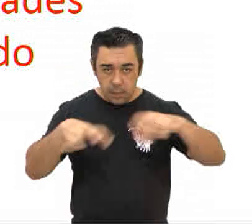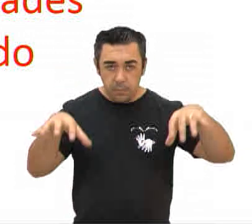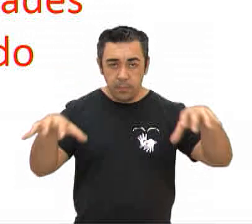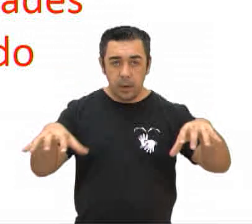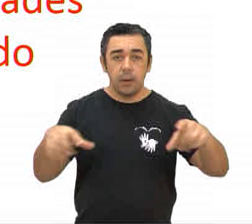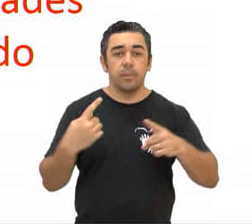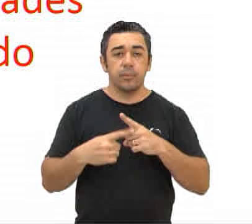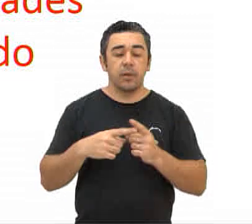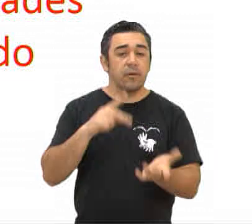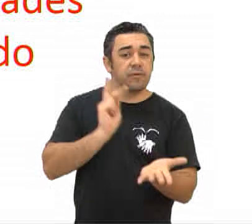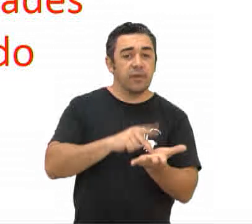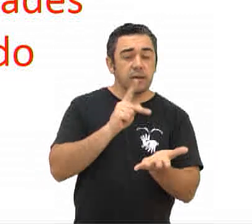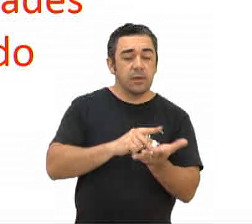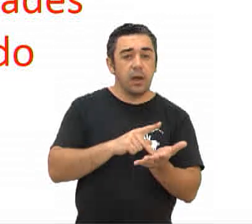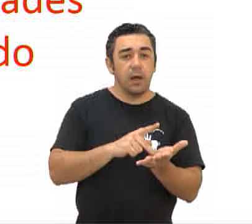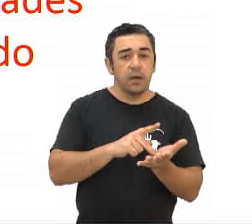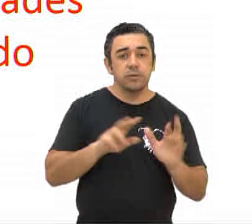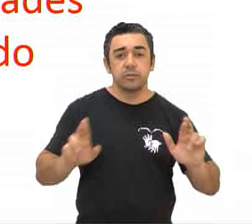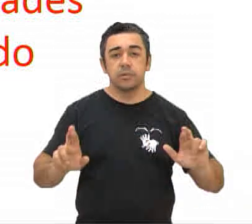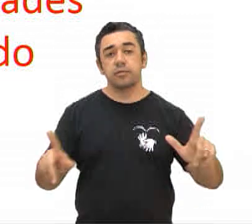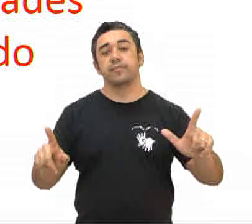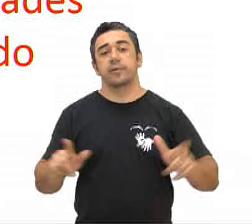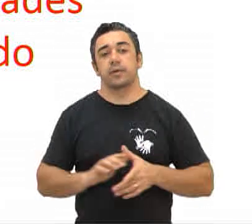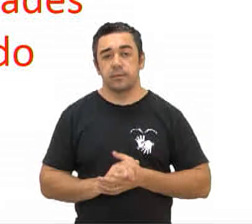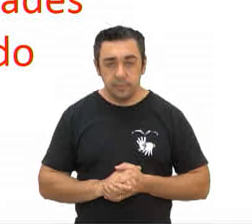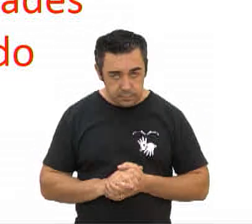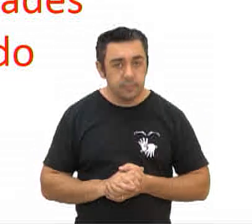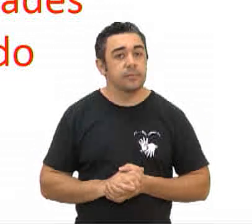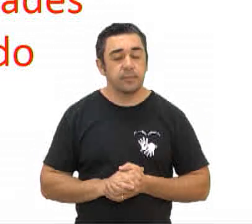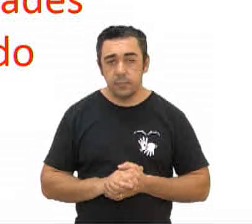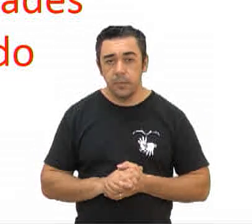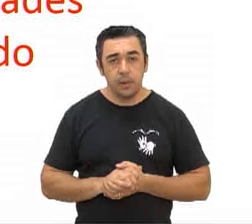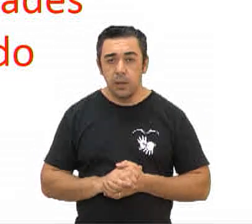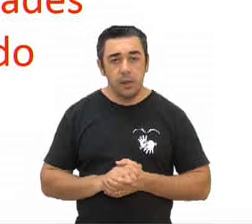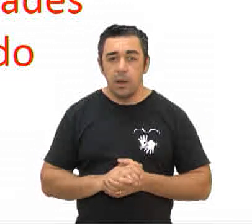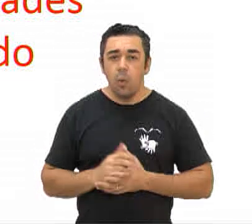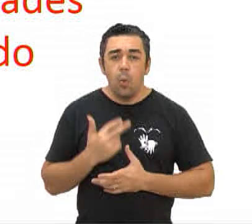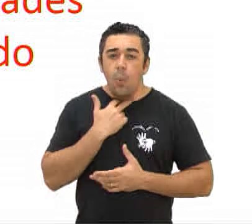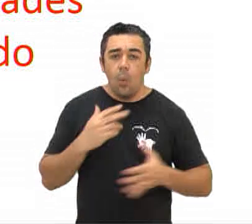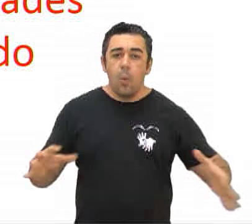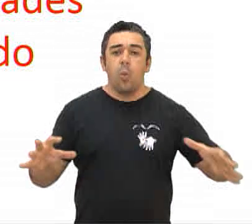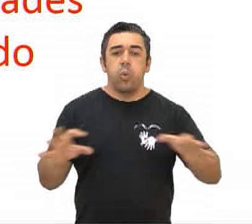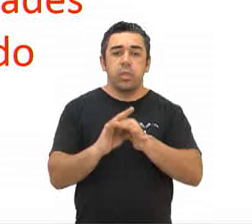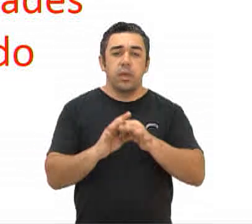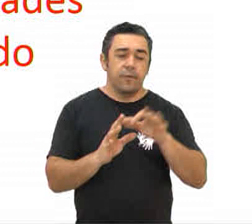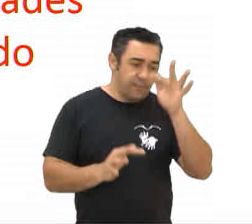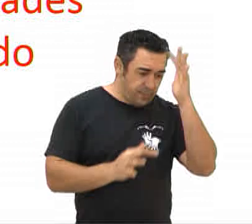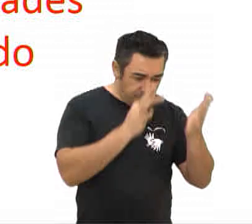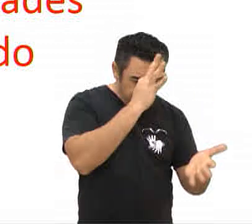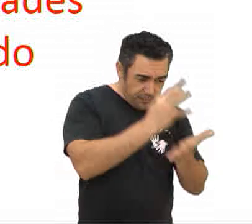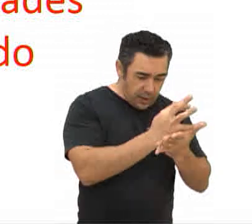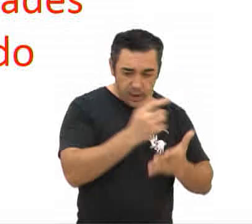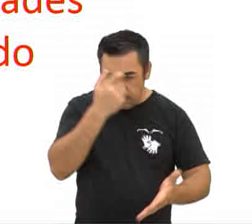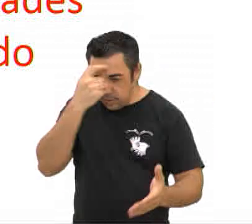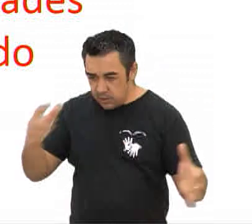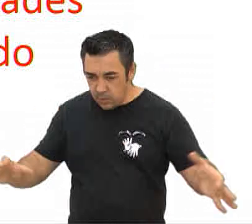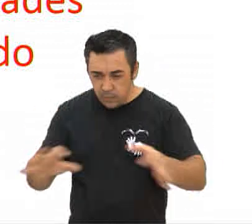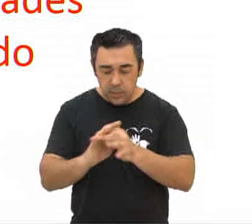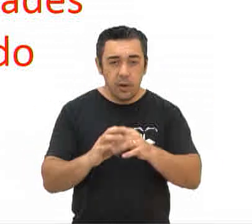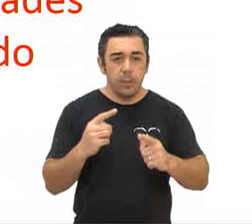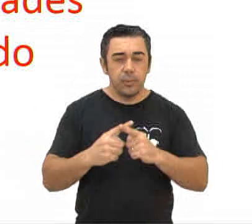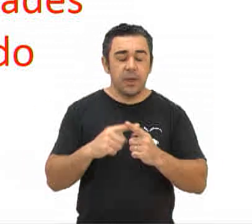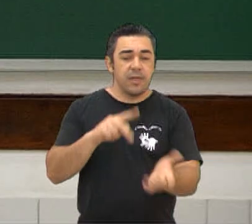as verdades são diferentes. Não é possível uni-las devido à diferença das verdades e